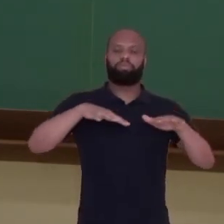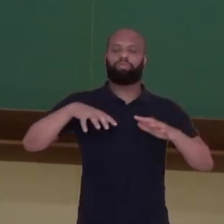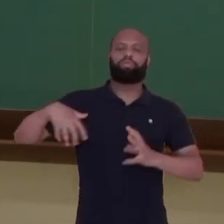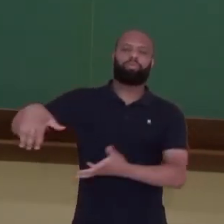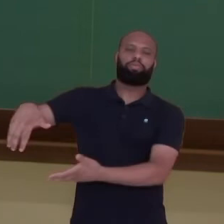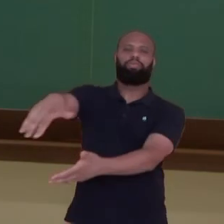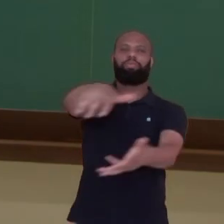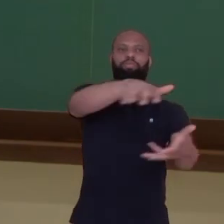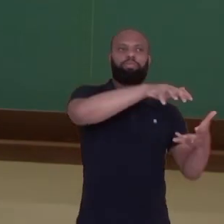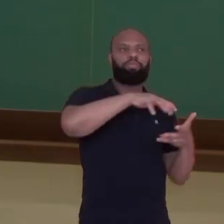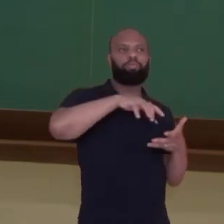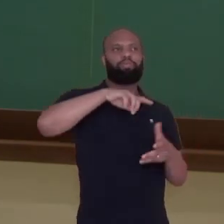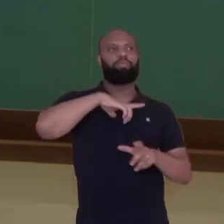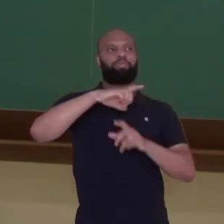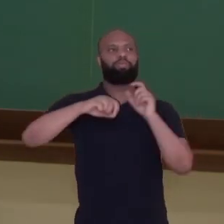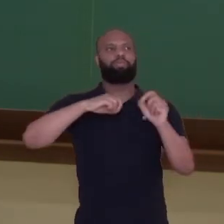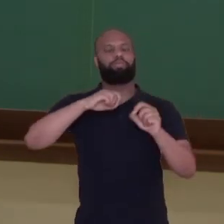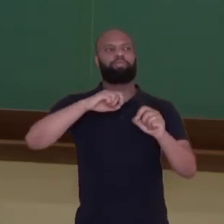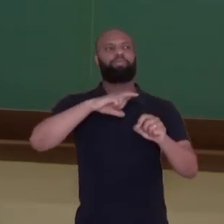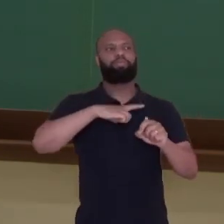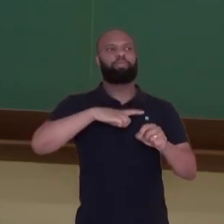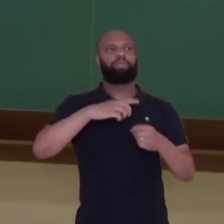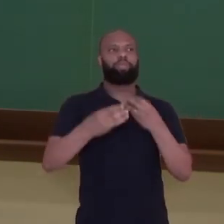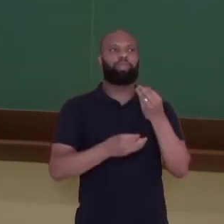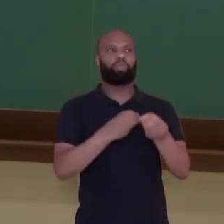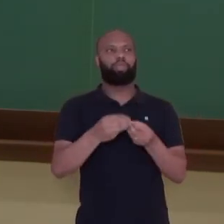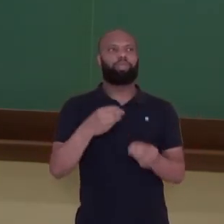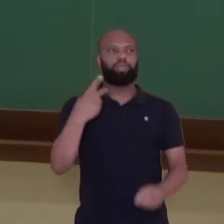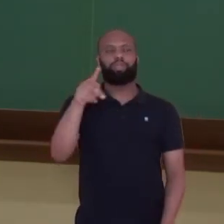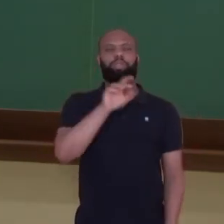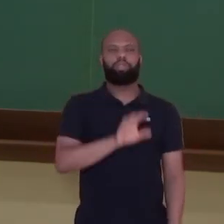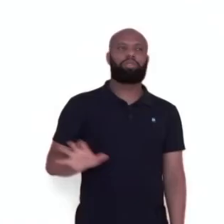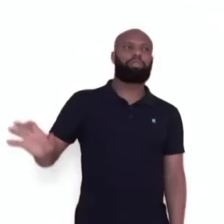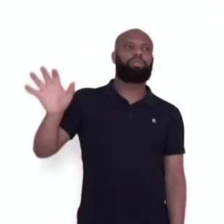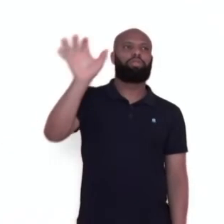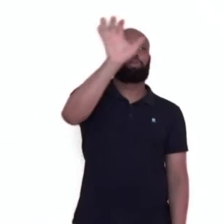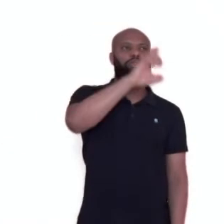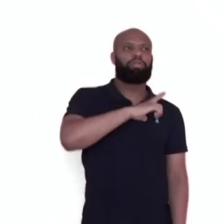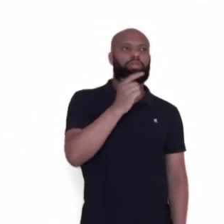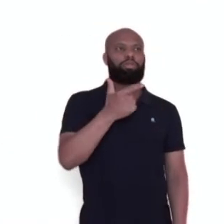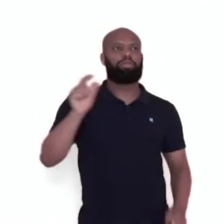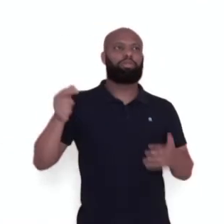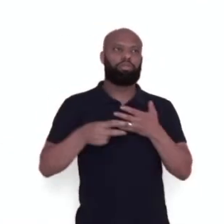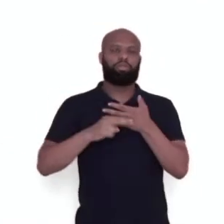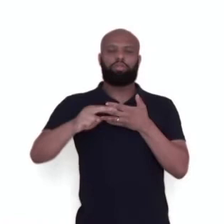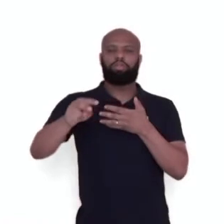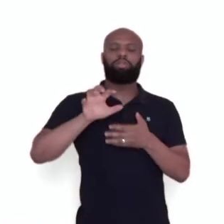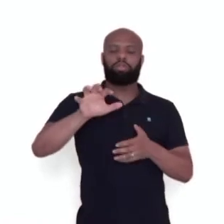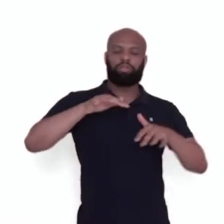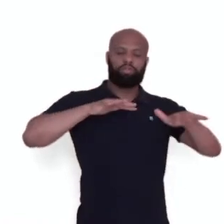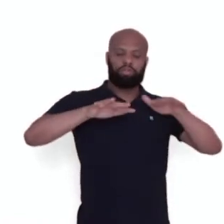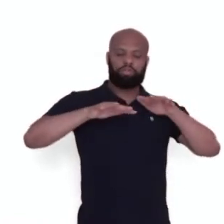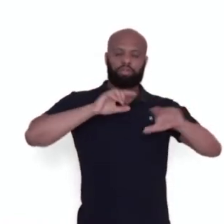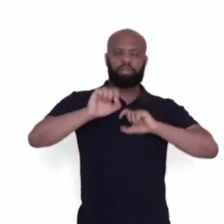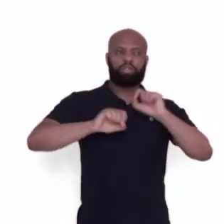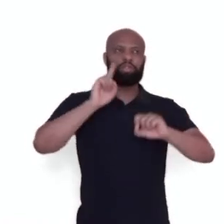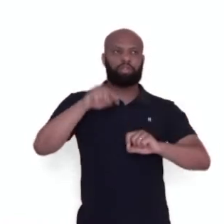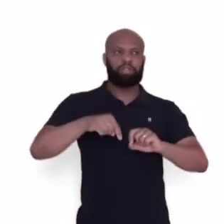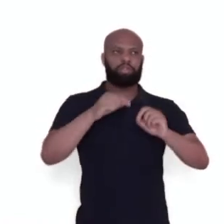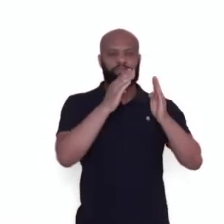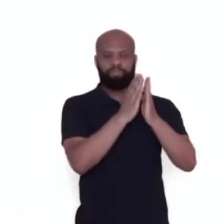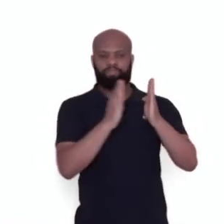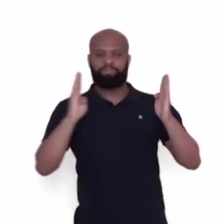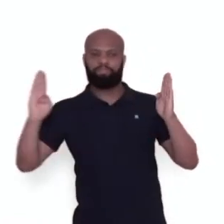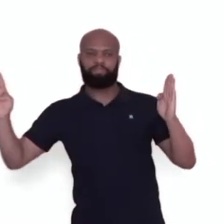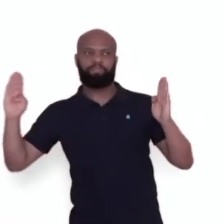Lembra das estações do ano? Como que é na sua região? Outra consequência, então, desse movimento são as estações do